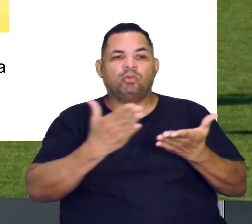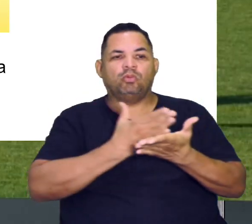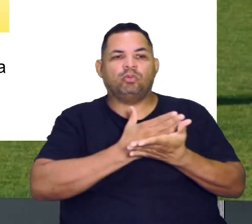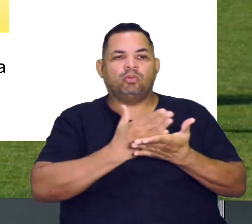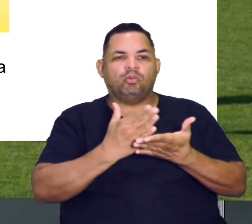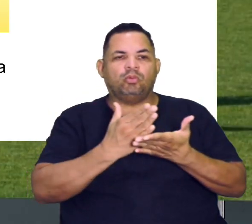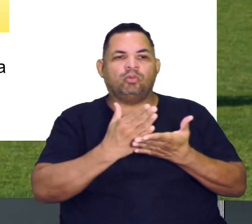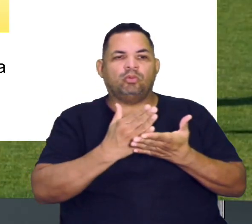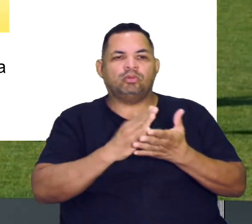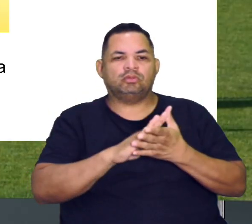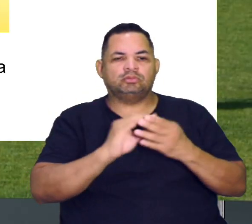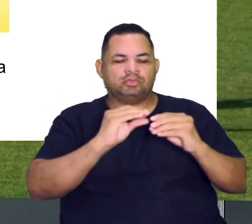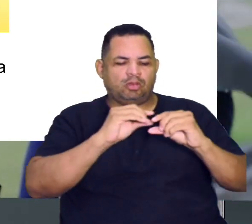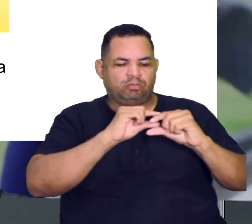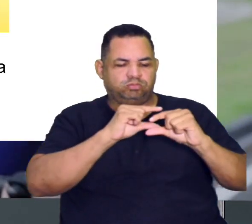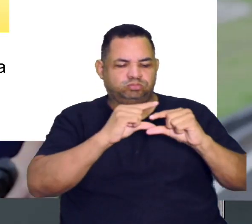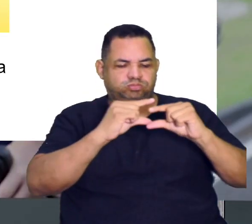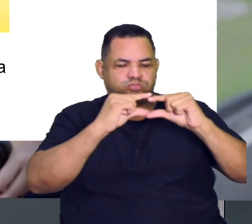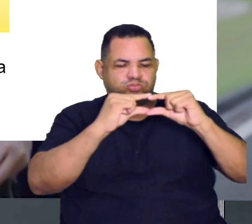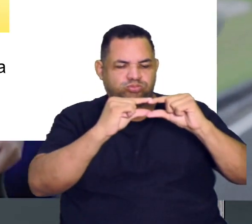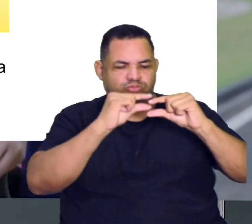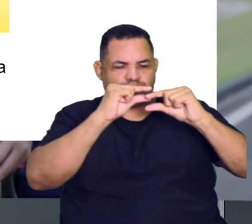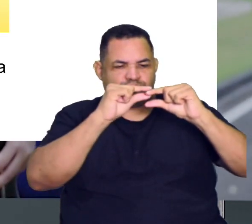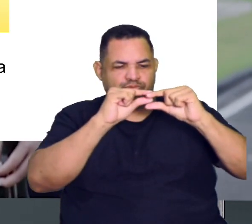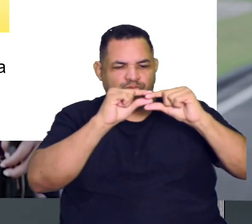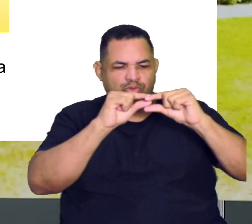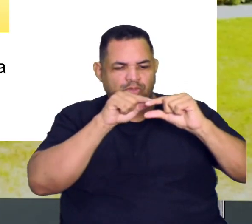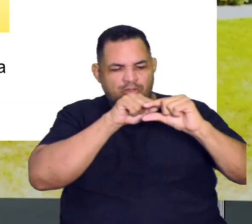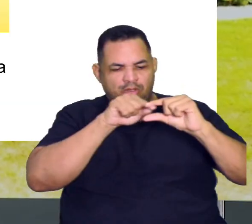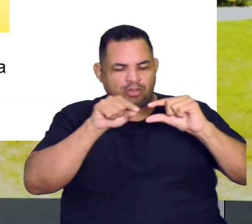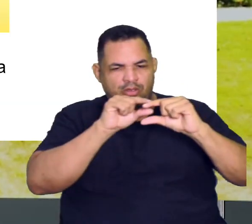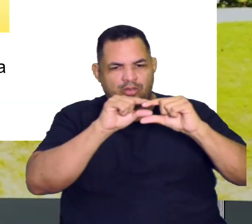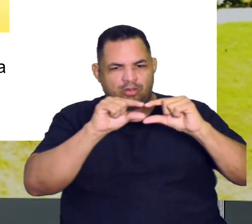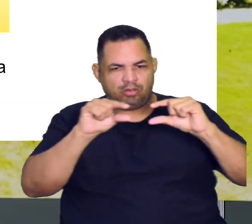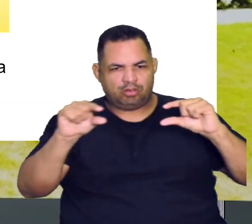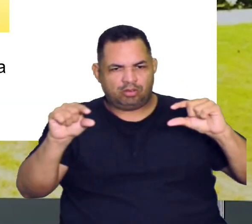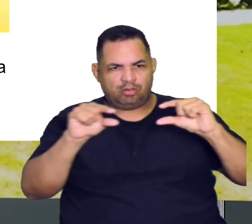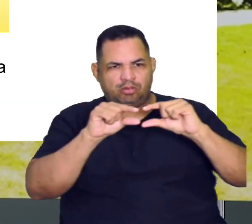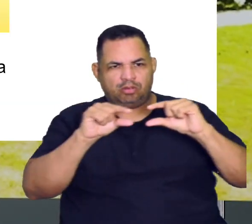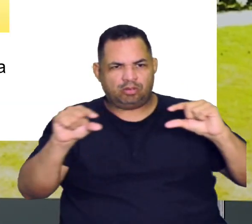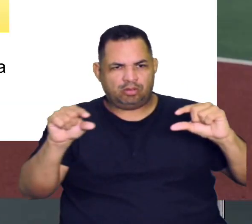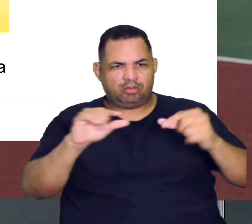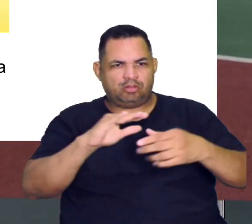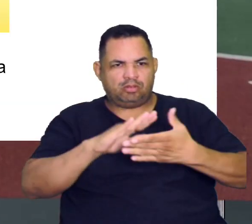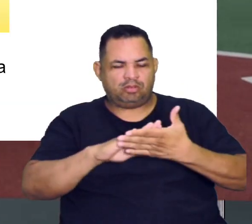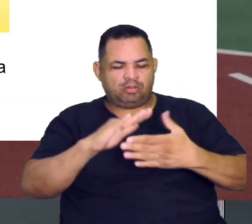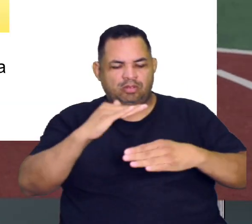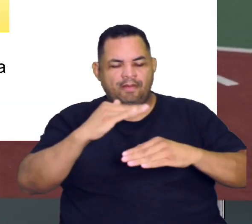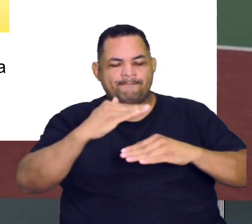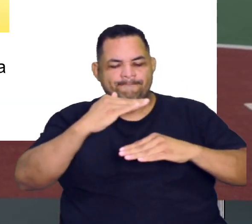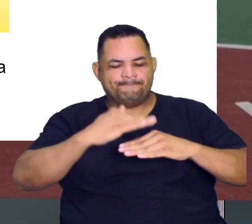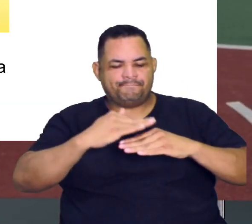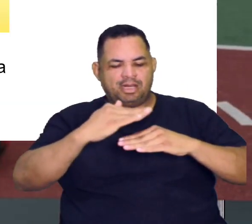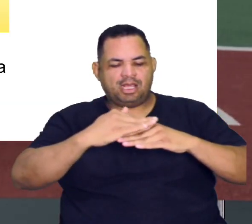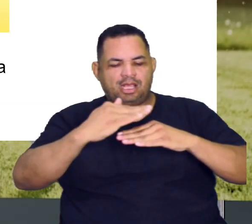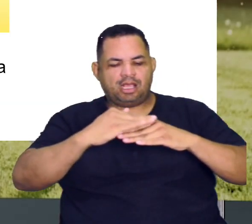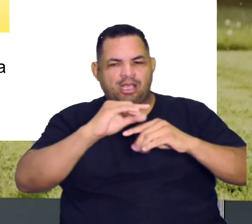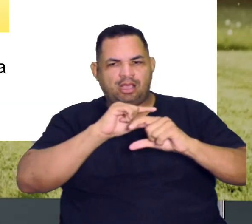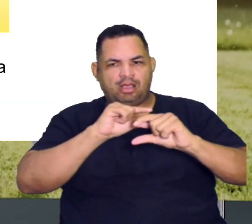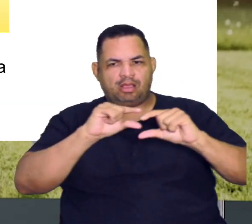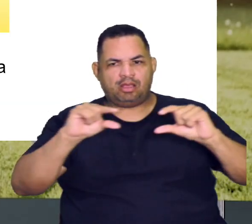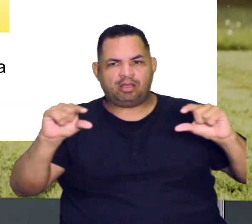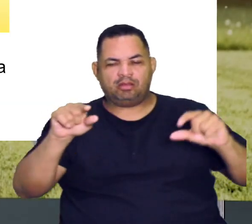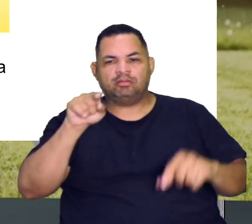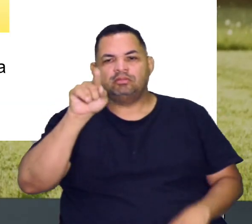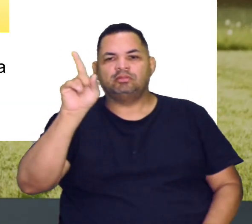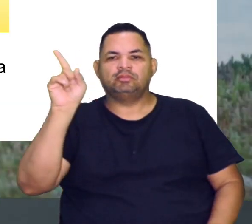começa a ter uma camada grossa aqui nesse caso a gente vai chamar de placa de ateroma, que vai formar aqui,